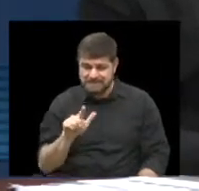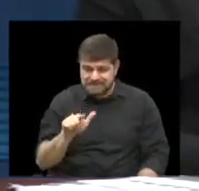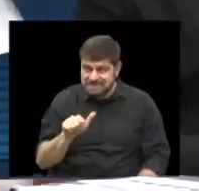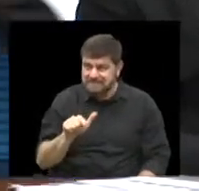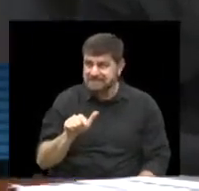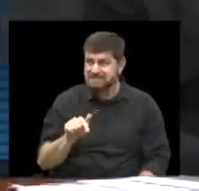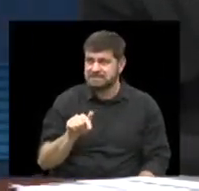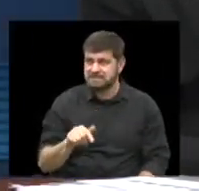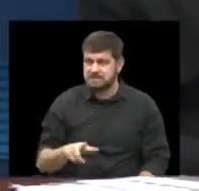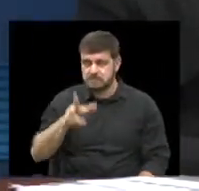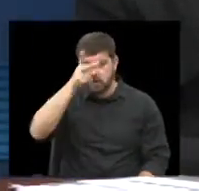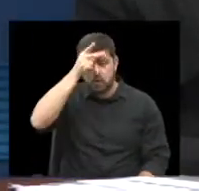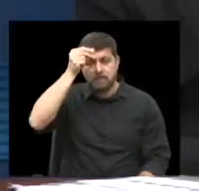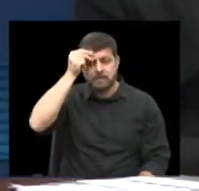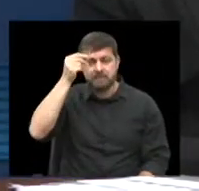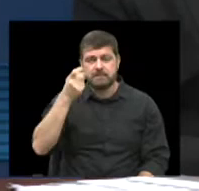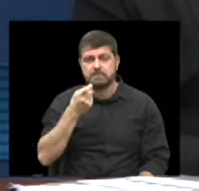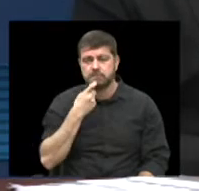100/2017, processo